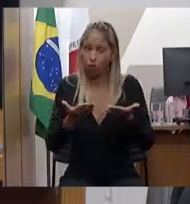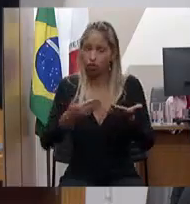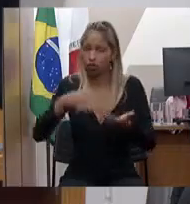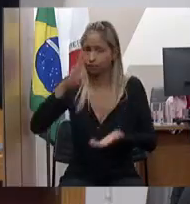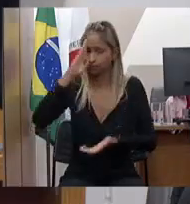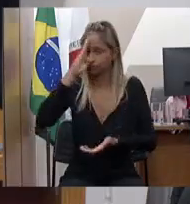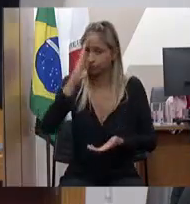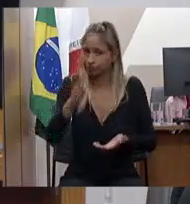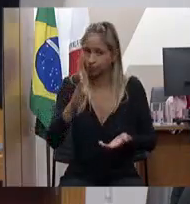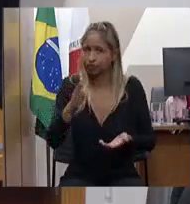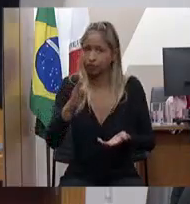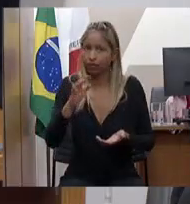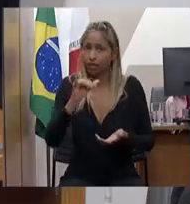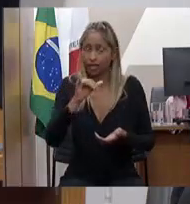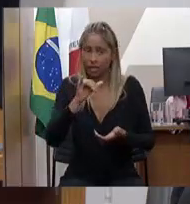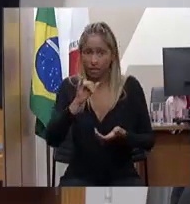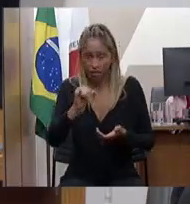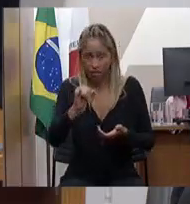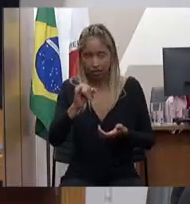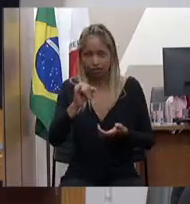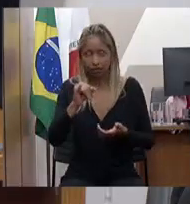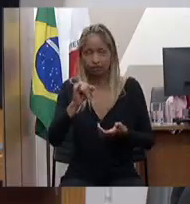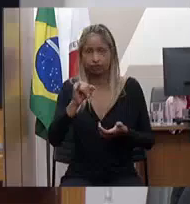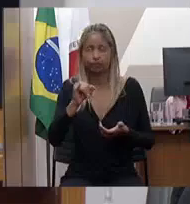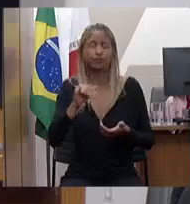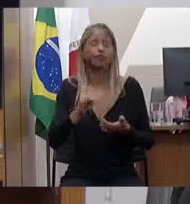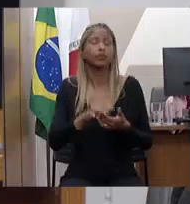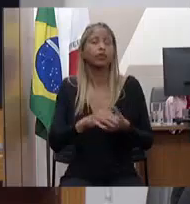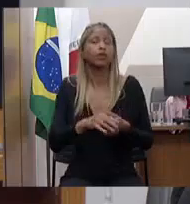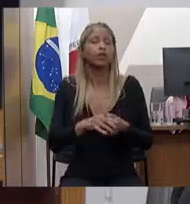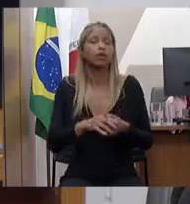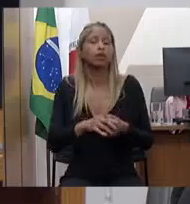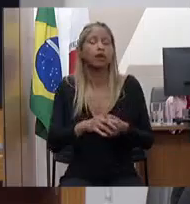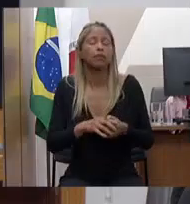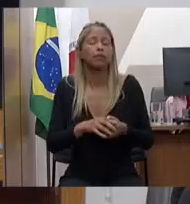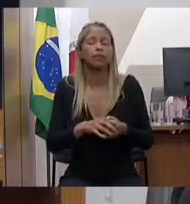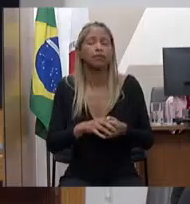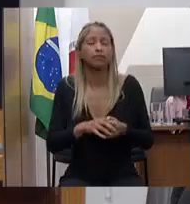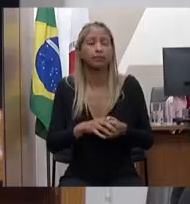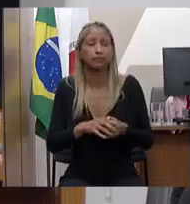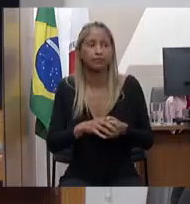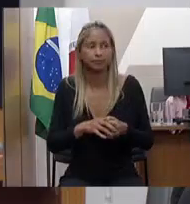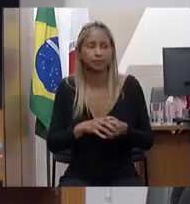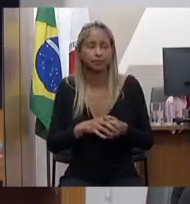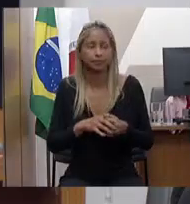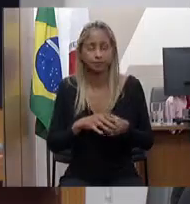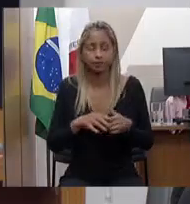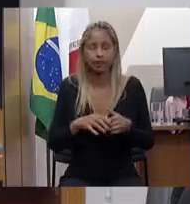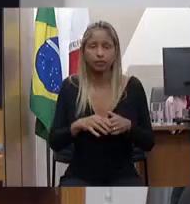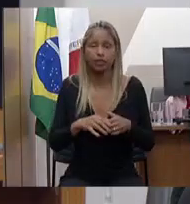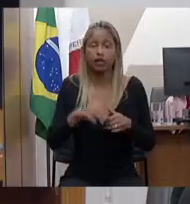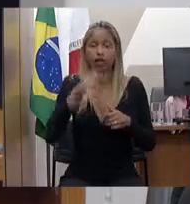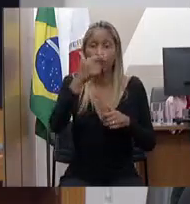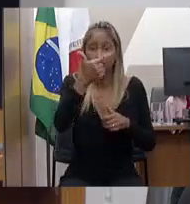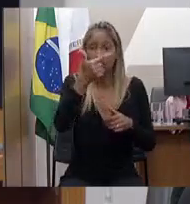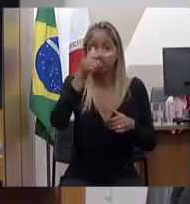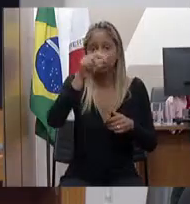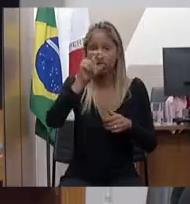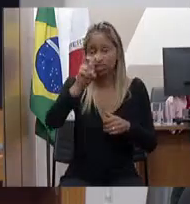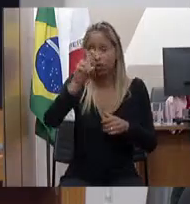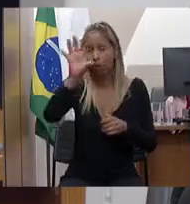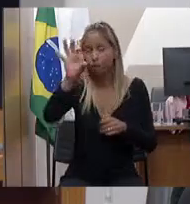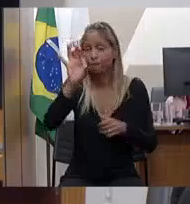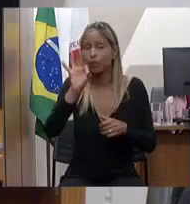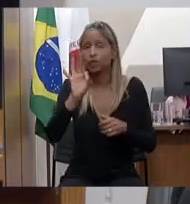principal Se eu for para tensão primária por exemplo é estima-se que 25%